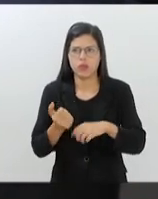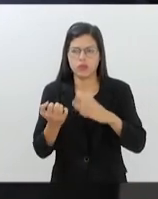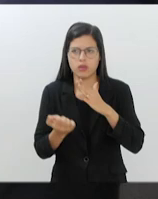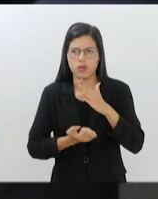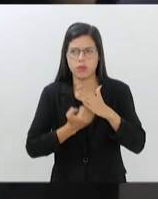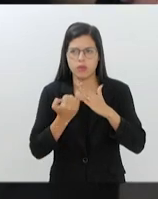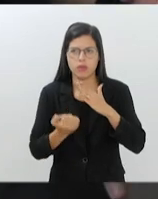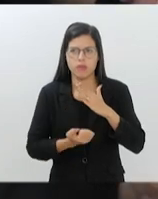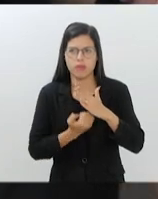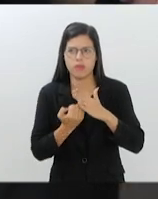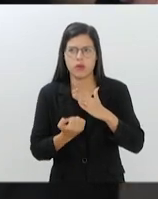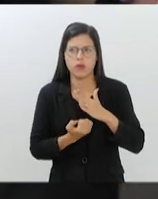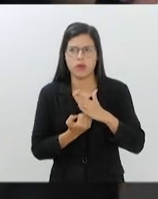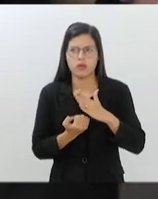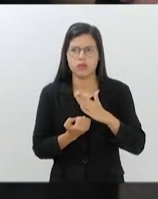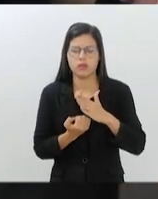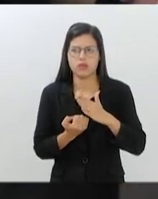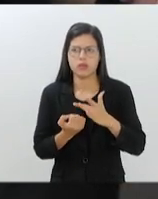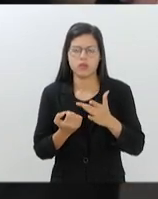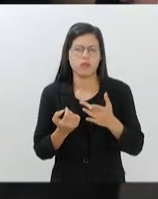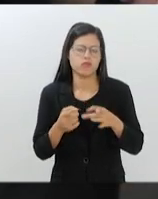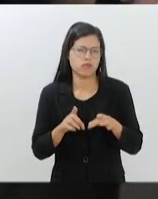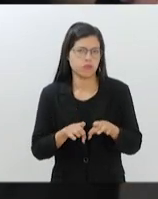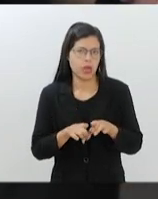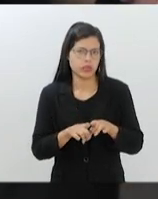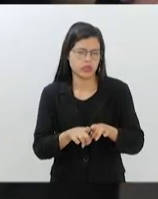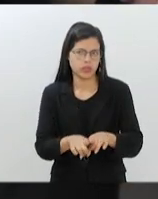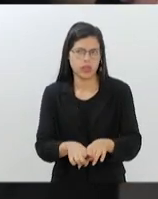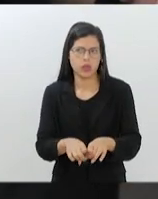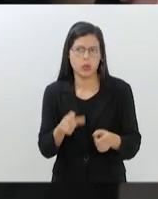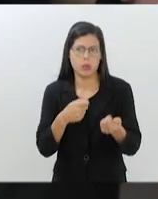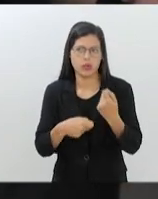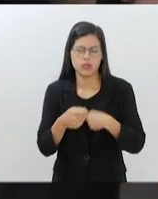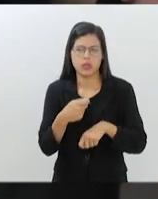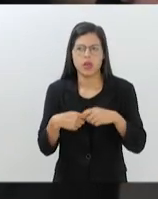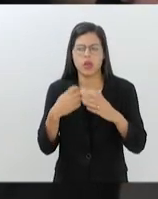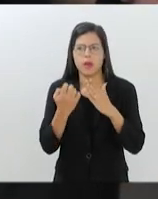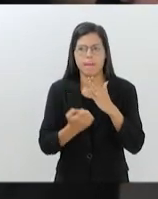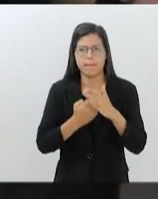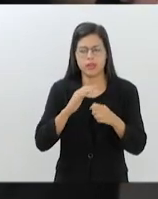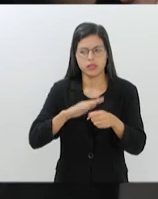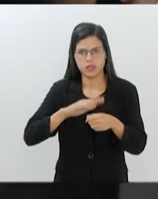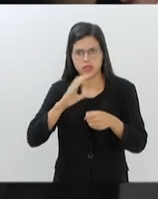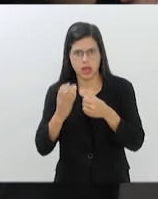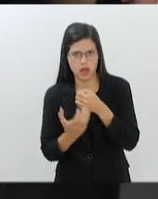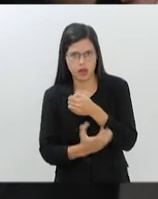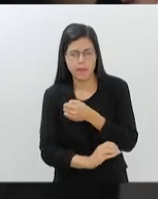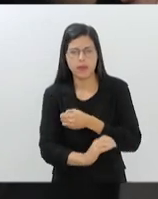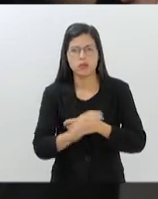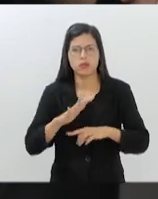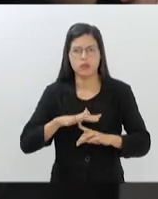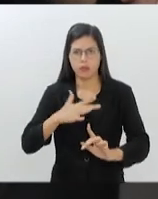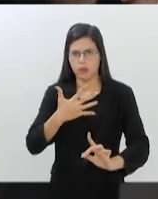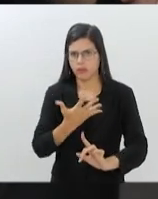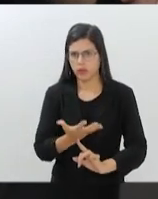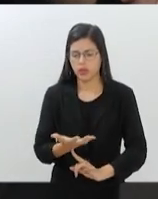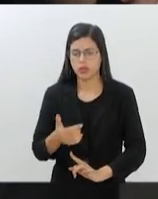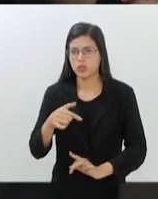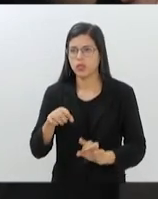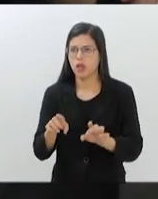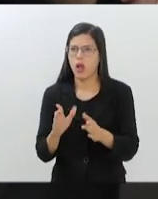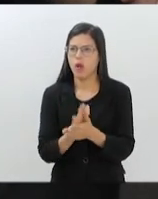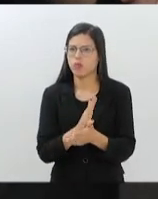são eh parceiros comerciais empresas de salamento empresa de ambiente de Meio Ambiente e alguns